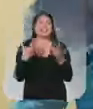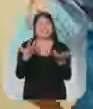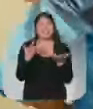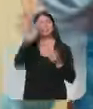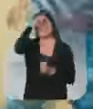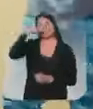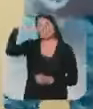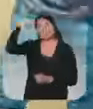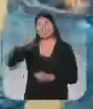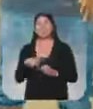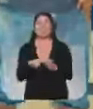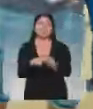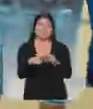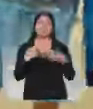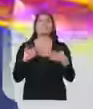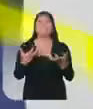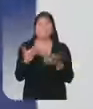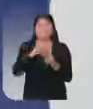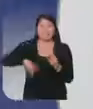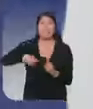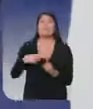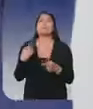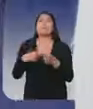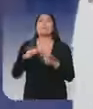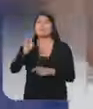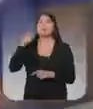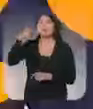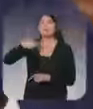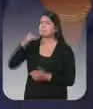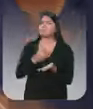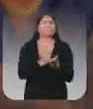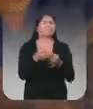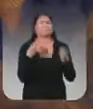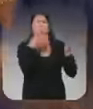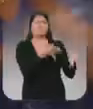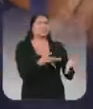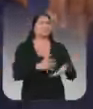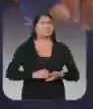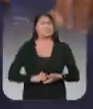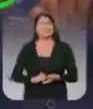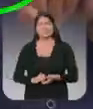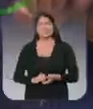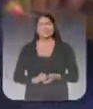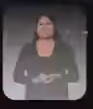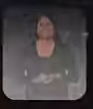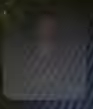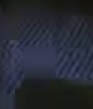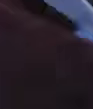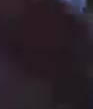Wilson. É por isso que eu quero o Wilson. É por isso que eu quero mais, porque os outros não dá